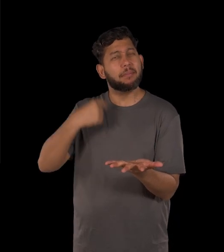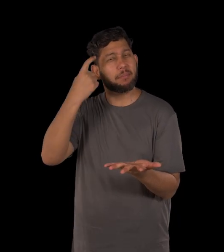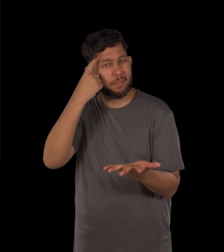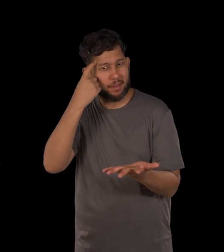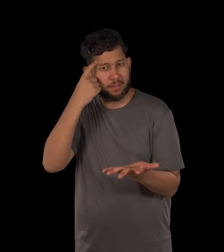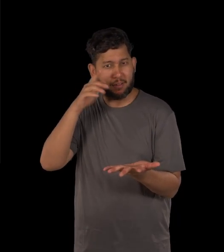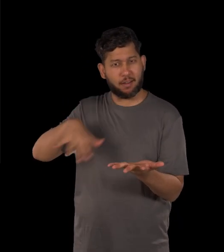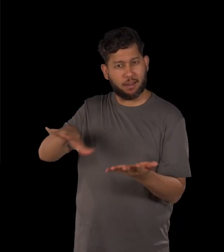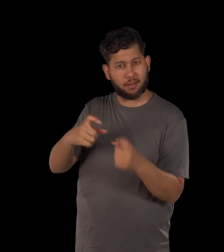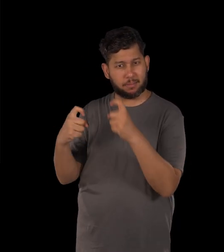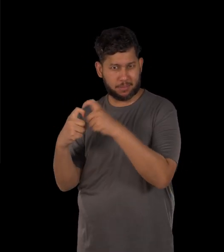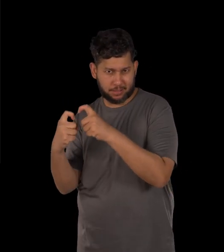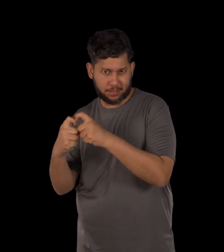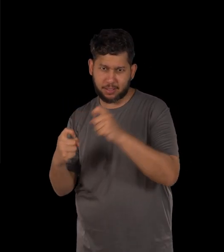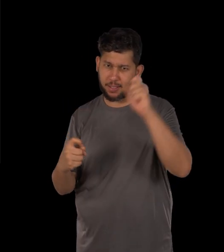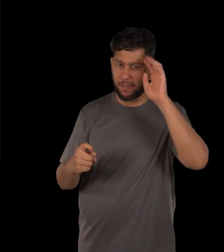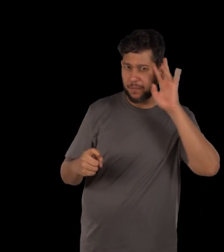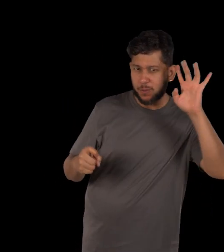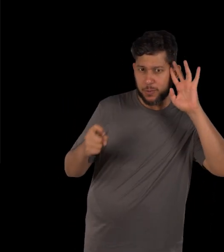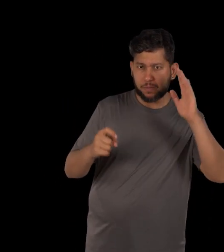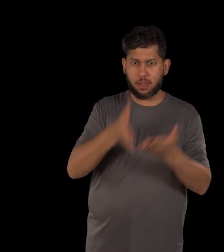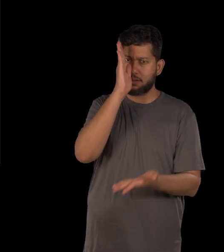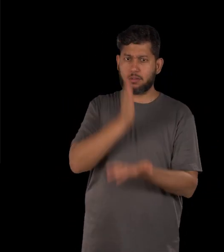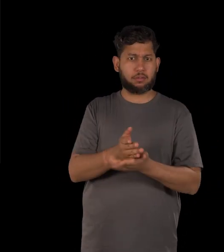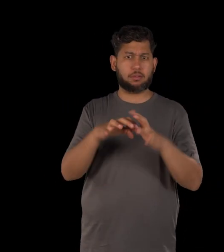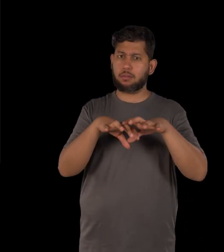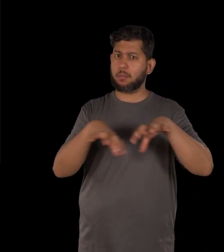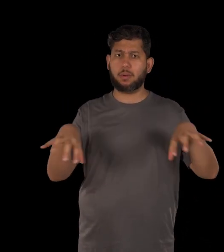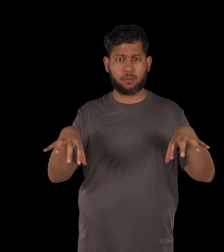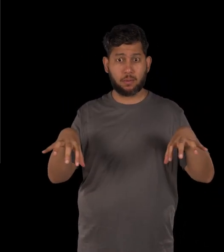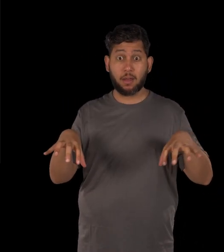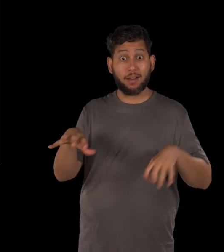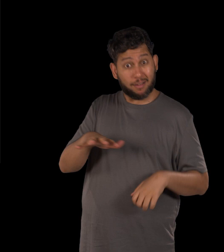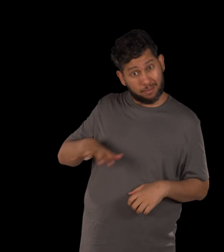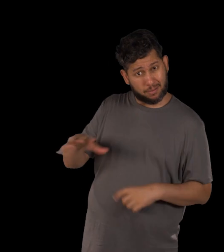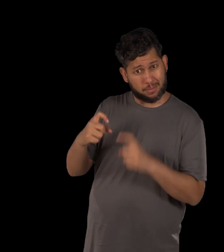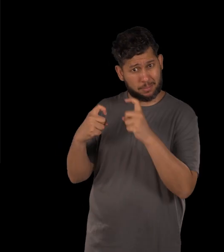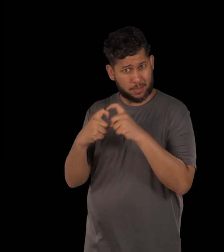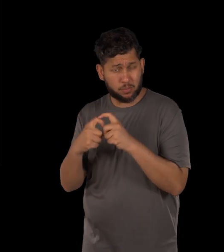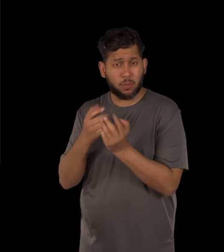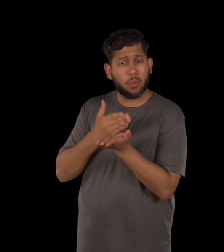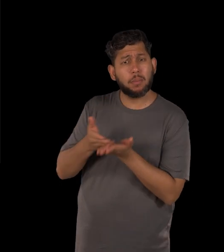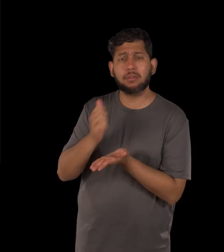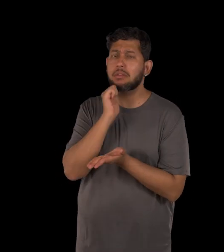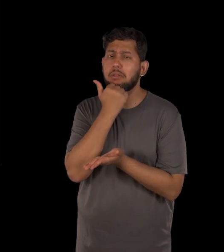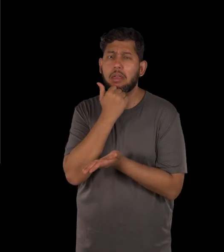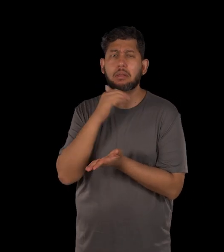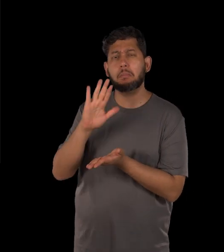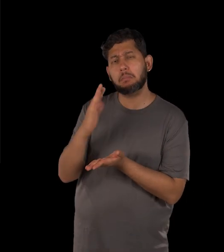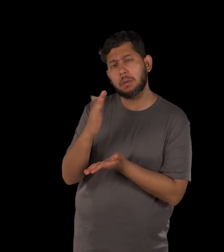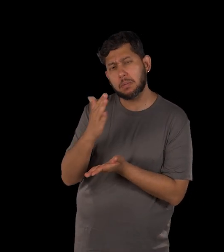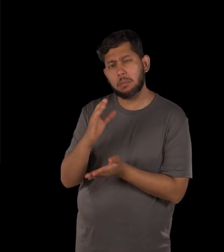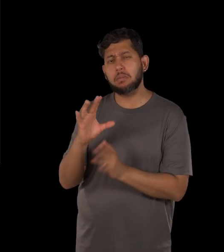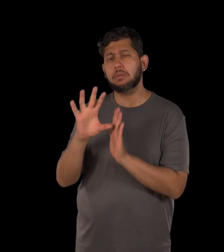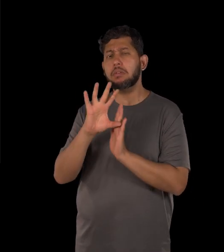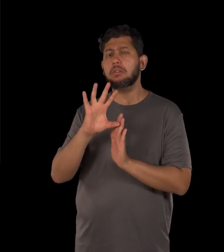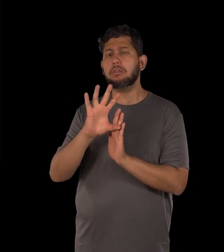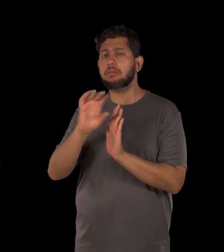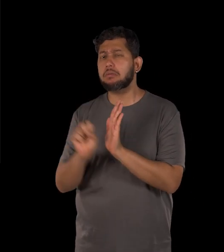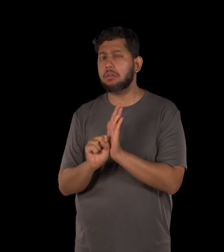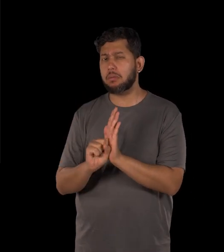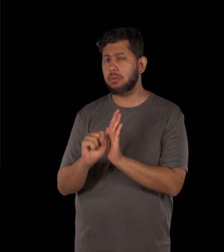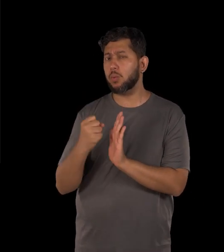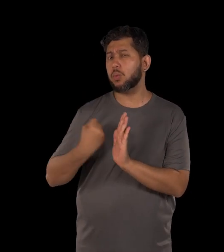ruptura entre a medicina e a filosofia, e a prática médica torna-se ciência por volta do século V